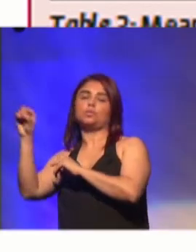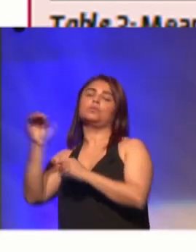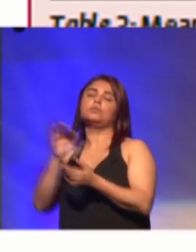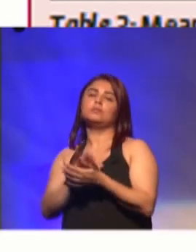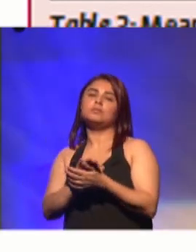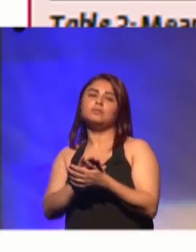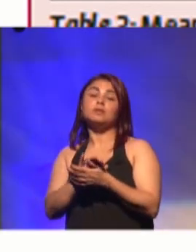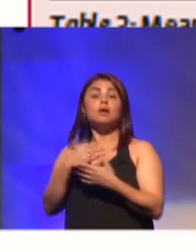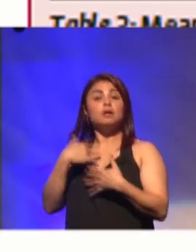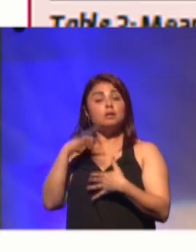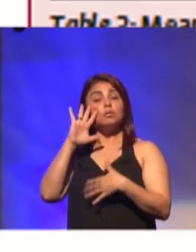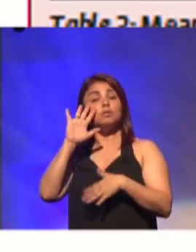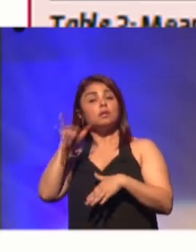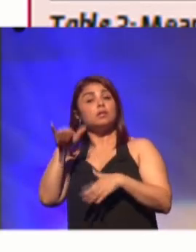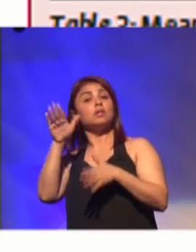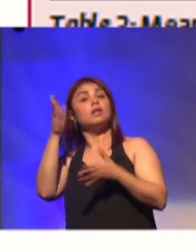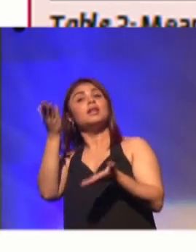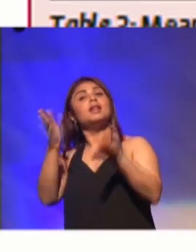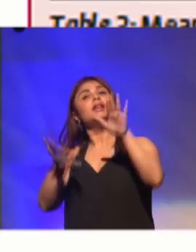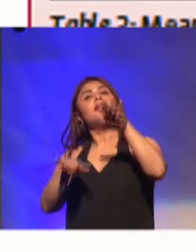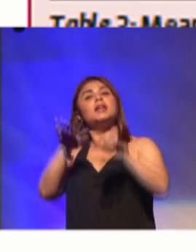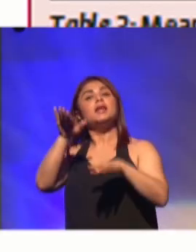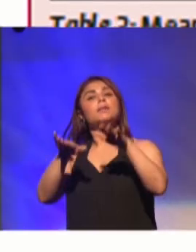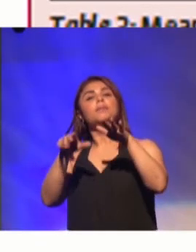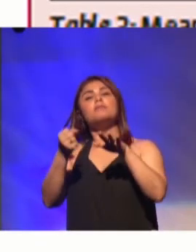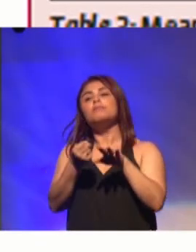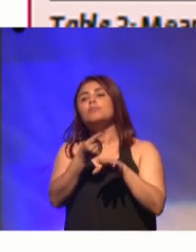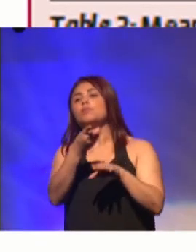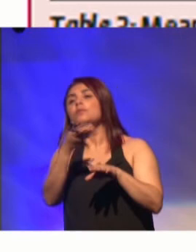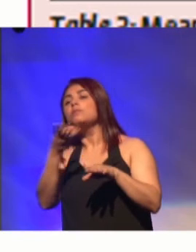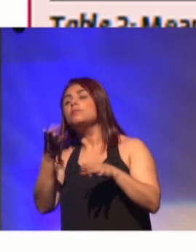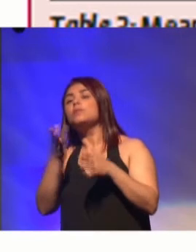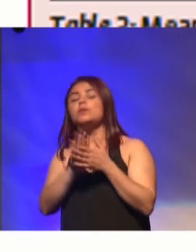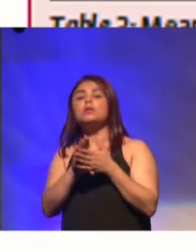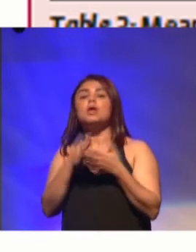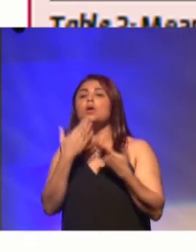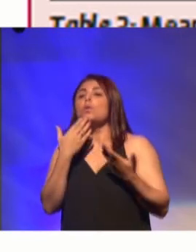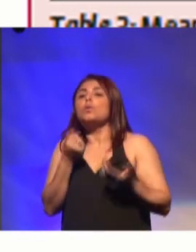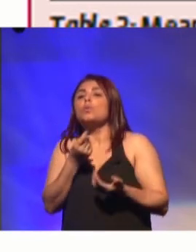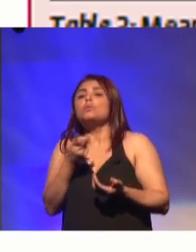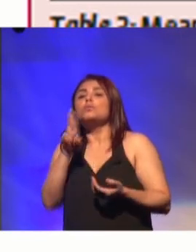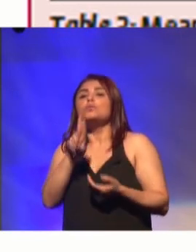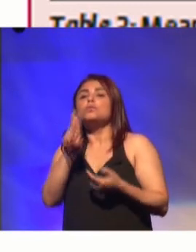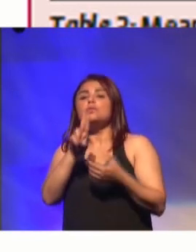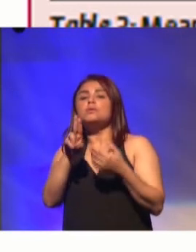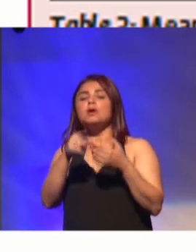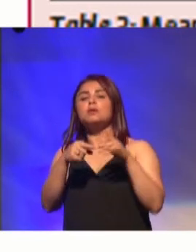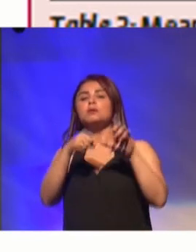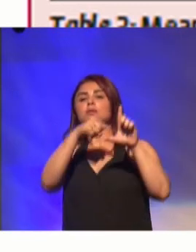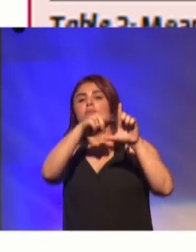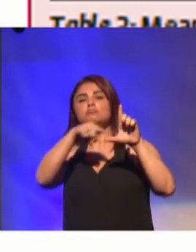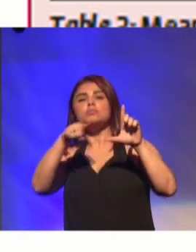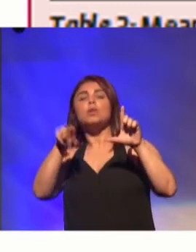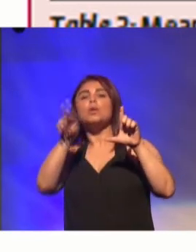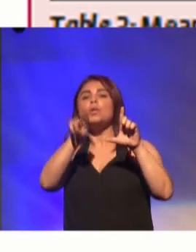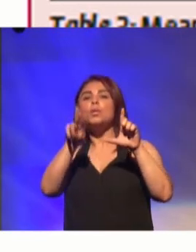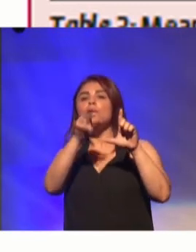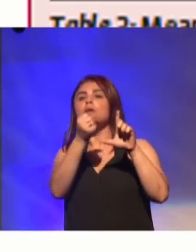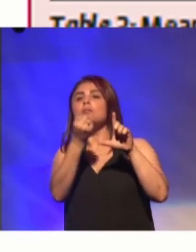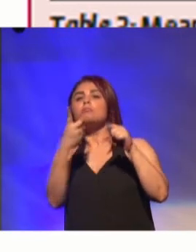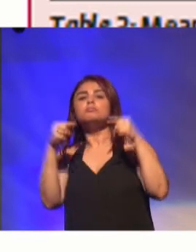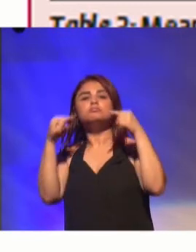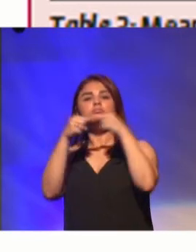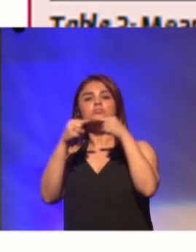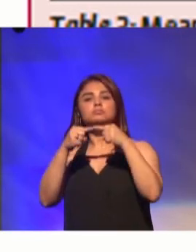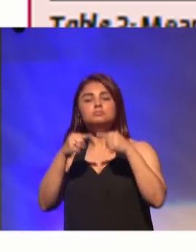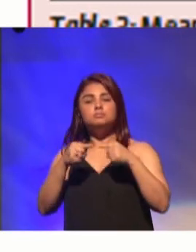disse a vocês, depende das doses. Então, que lasers foram utilizados? Esses aqui, com doses